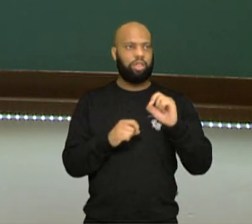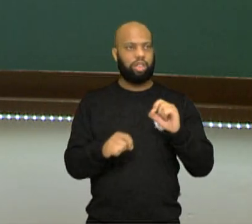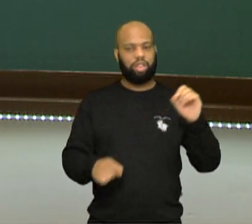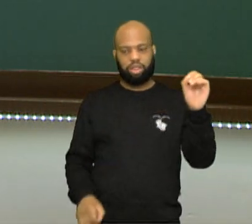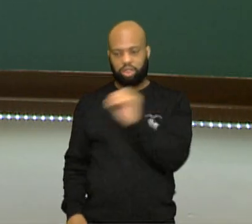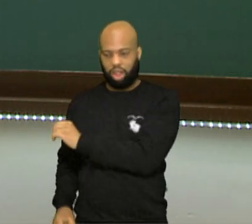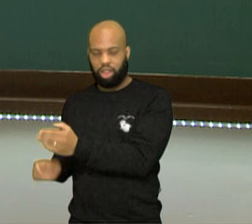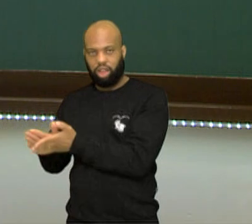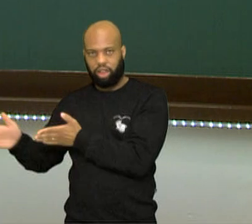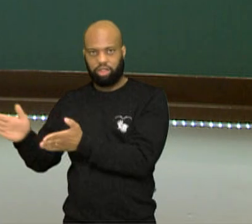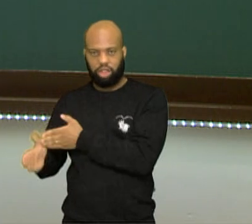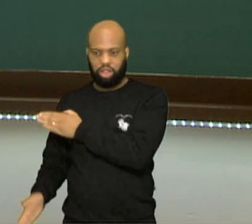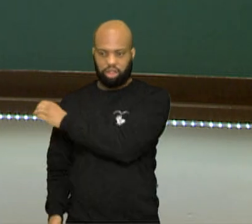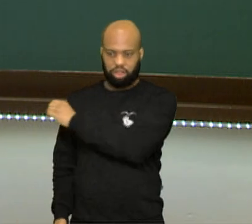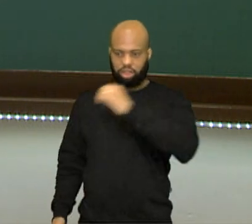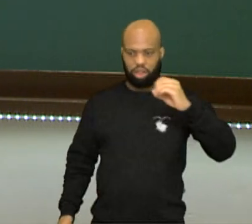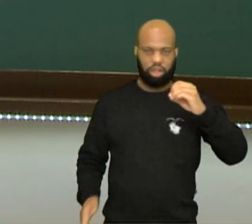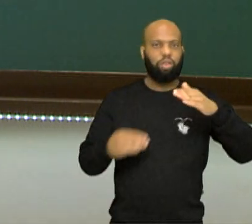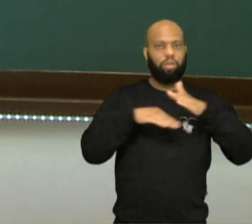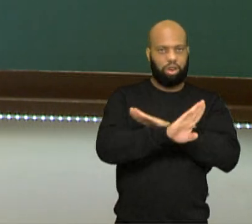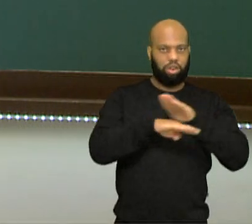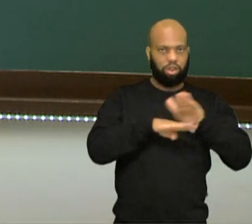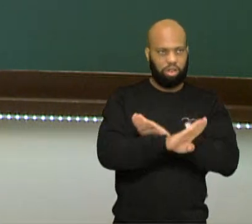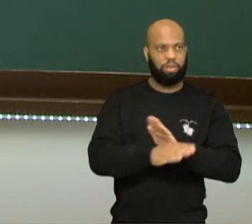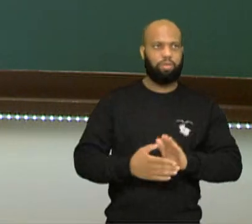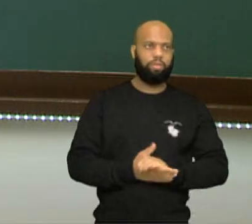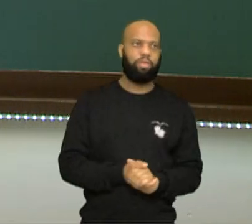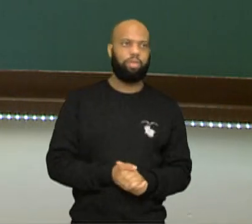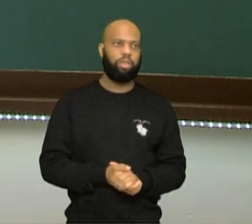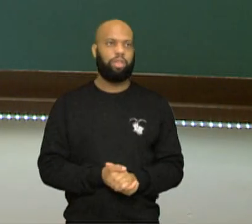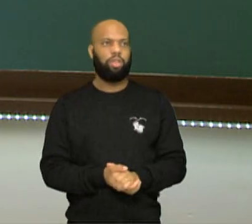gasta energia, transforma energia em energia cinética.